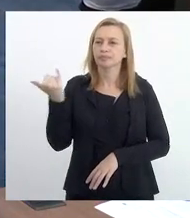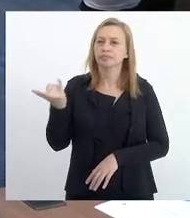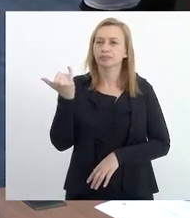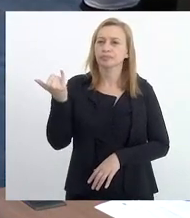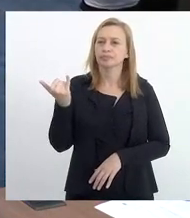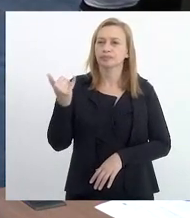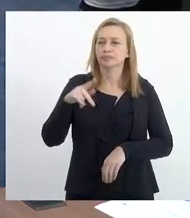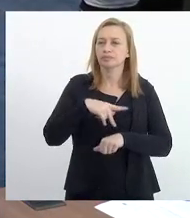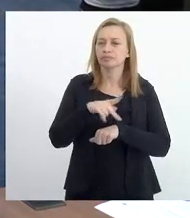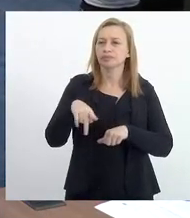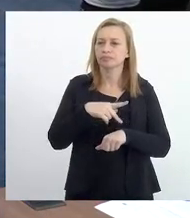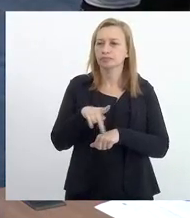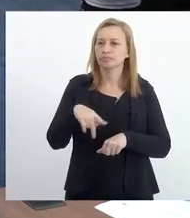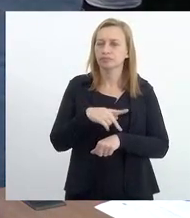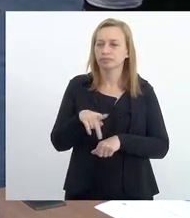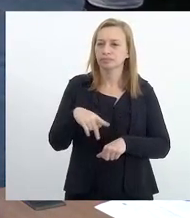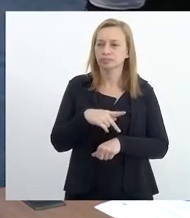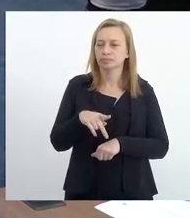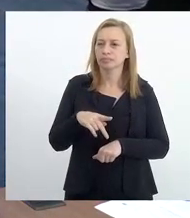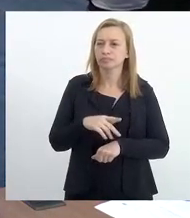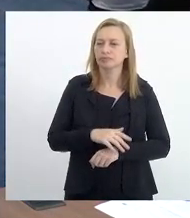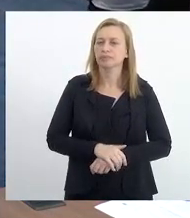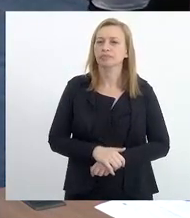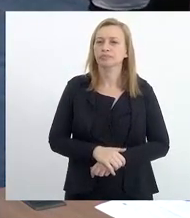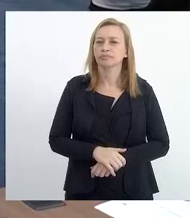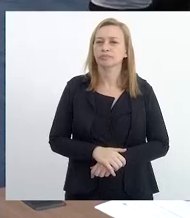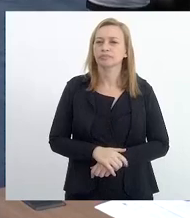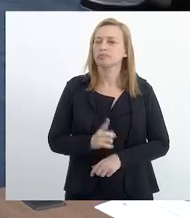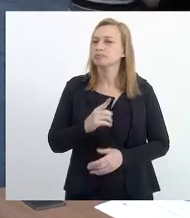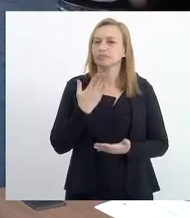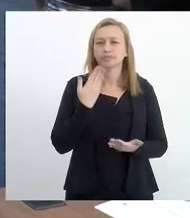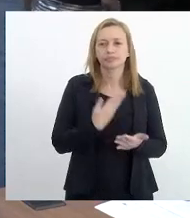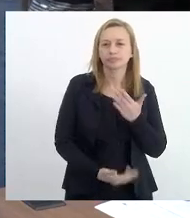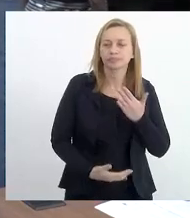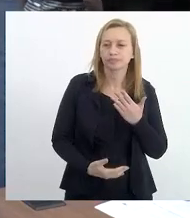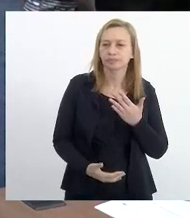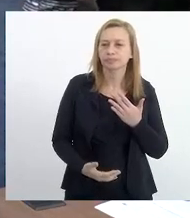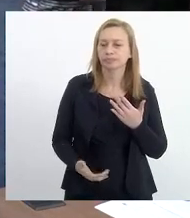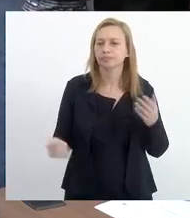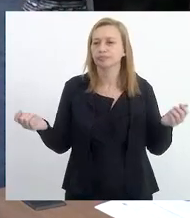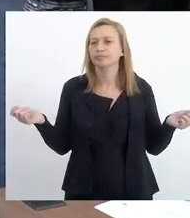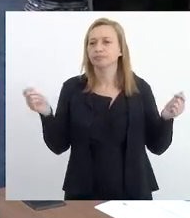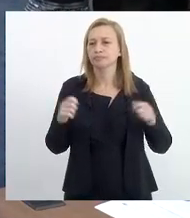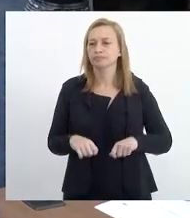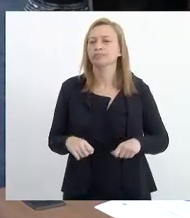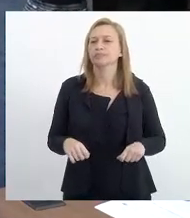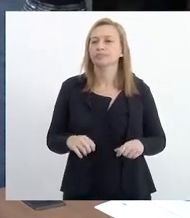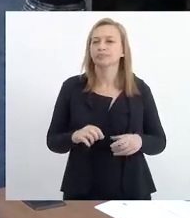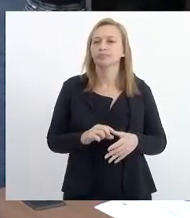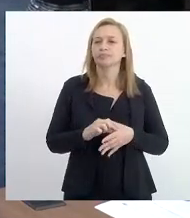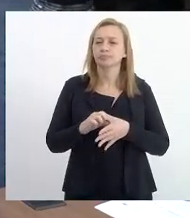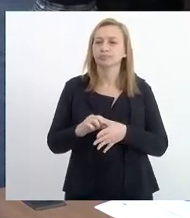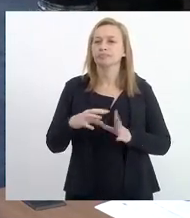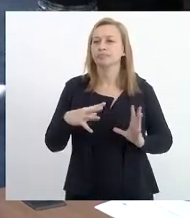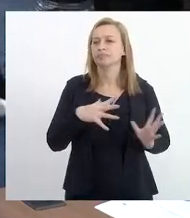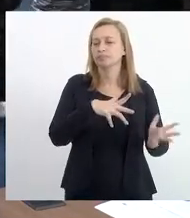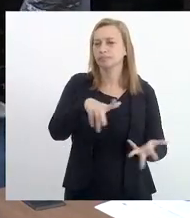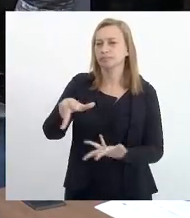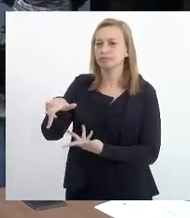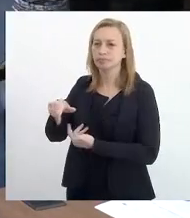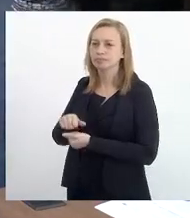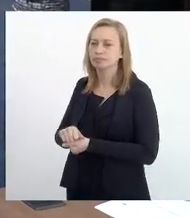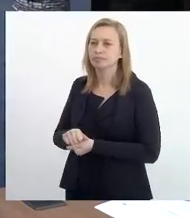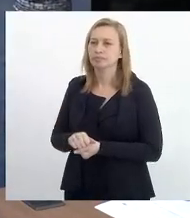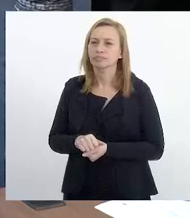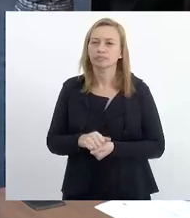Para concluir, por favor, Mônica. Que não perdeu a capitalidade e a capacidade de reverberar para o mundo inteiro. É um